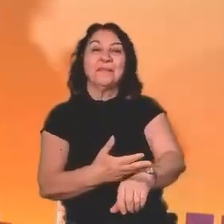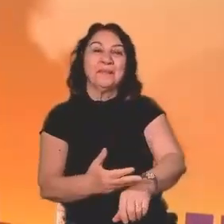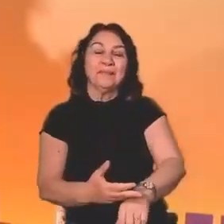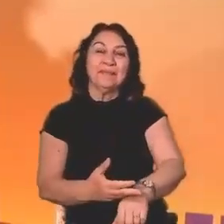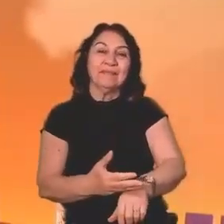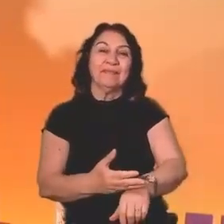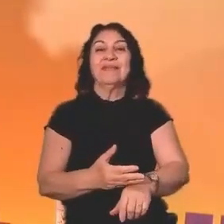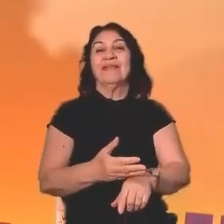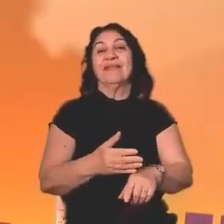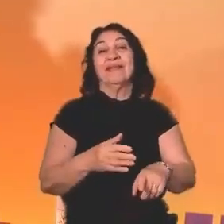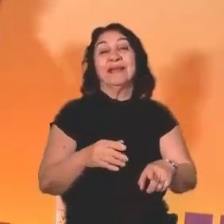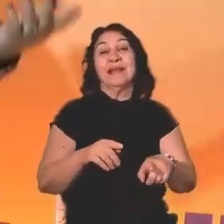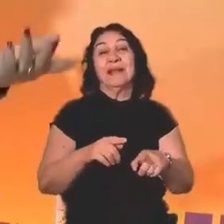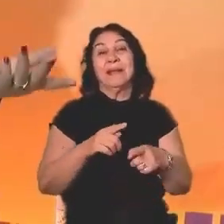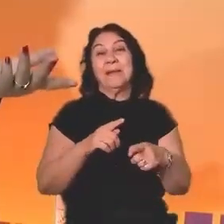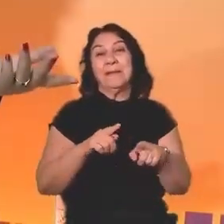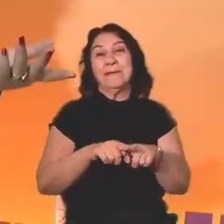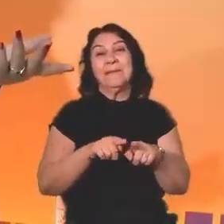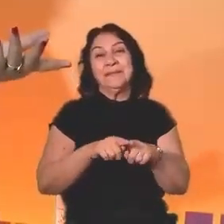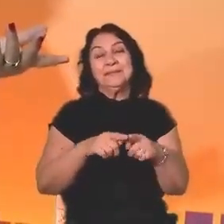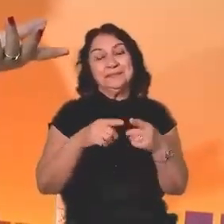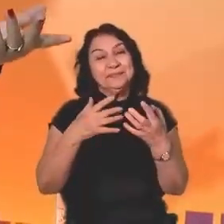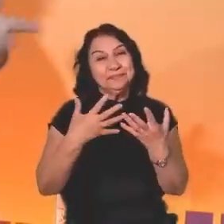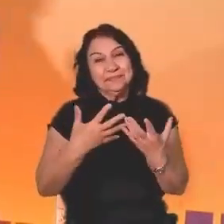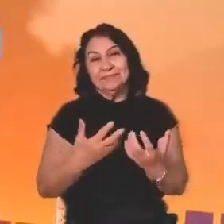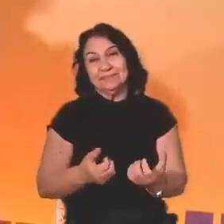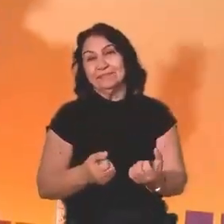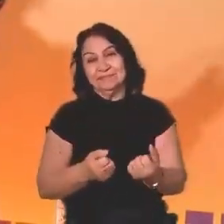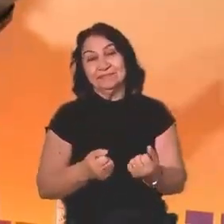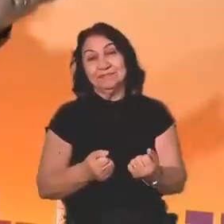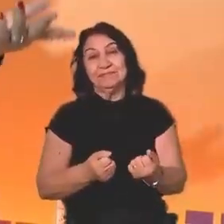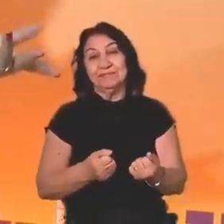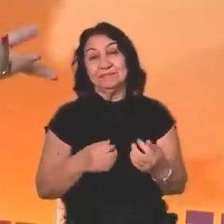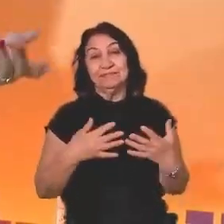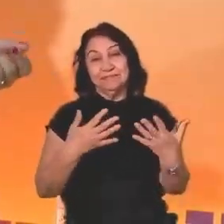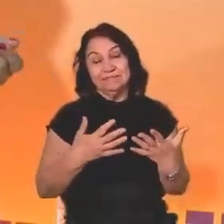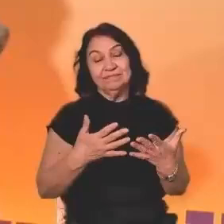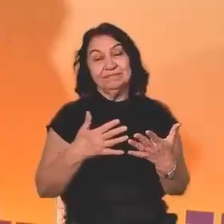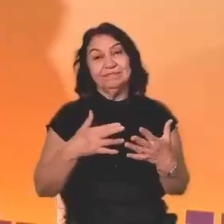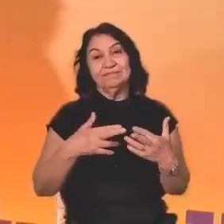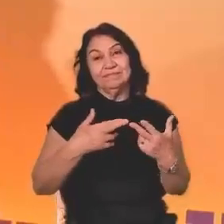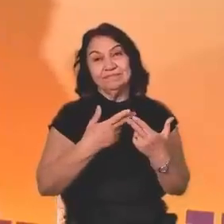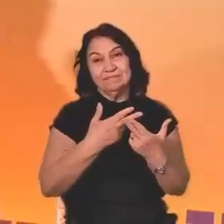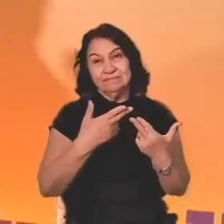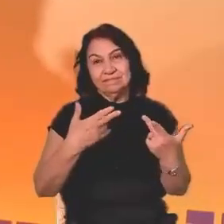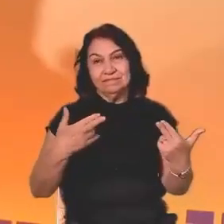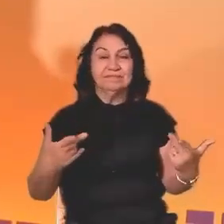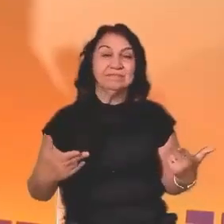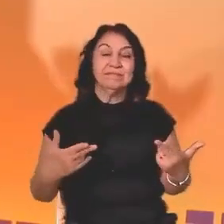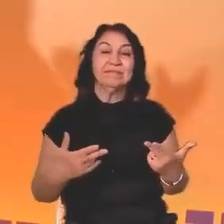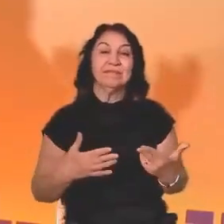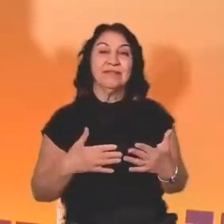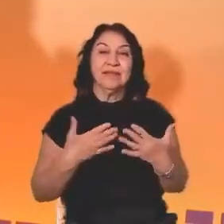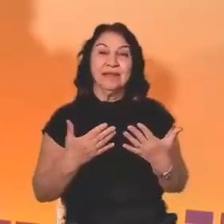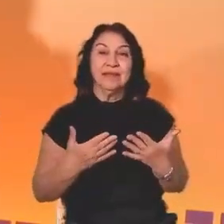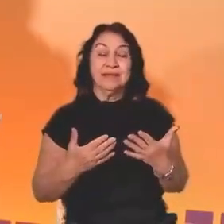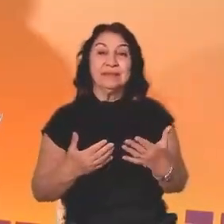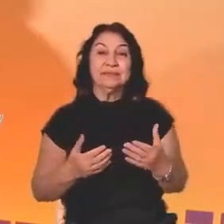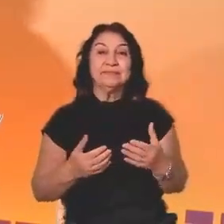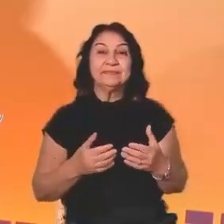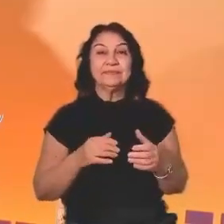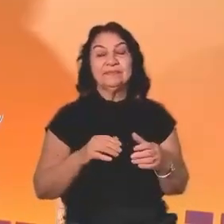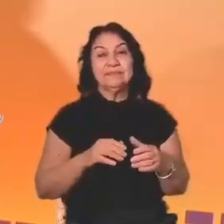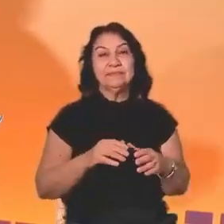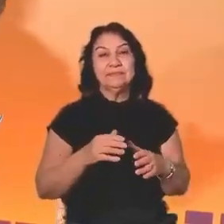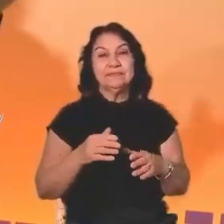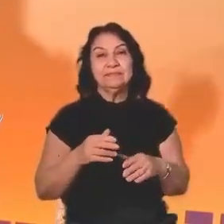para que pudesse ser aceito, assim como tantos outros, né? Mas, assim, voltando num